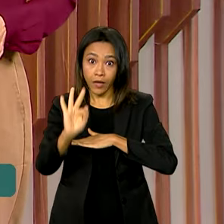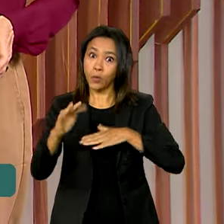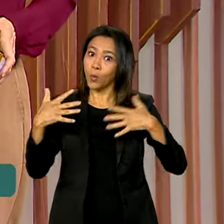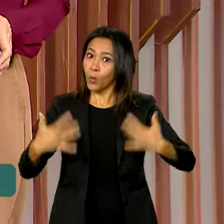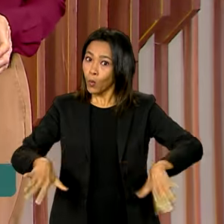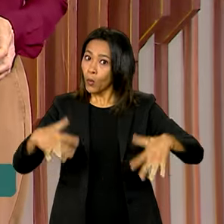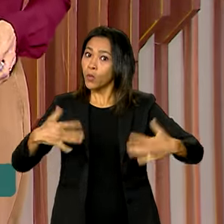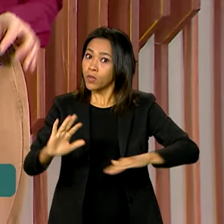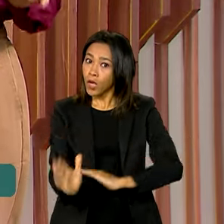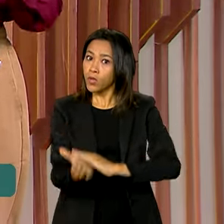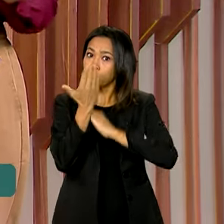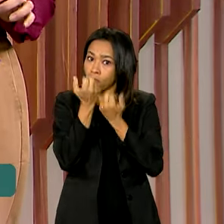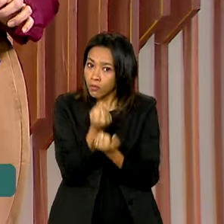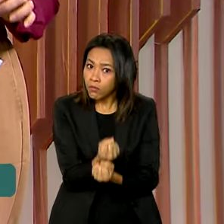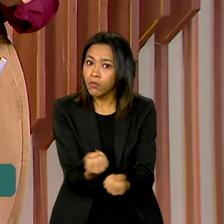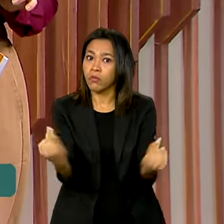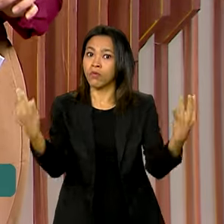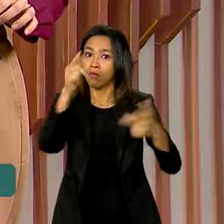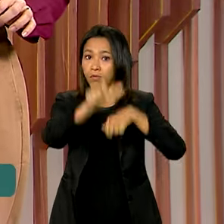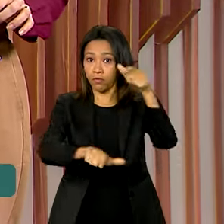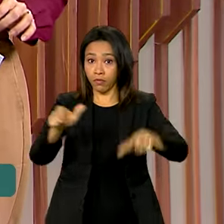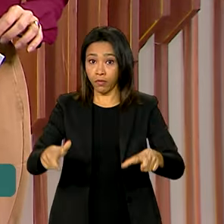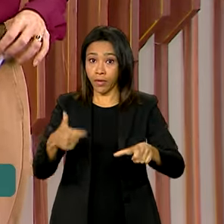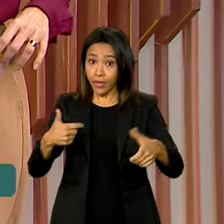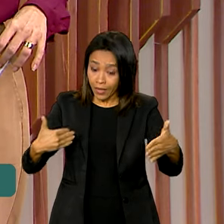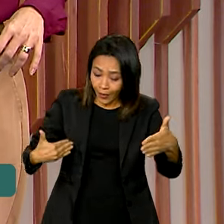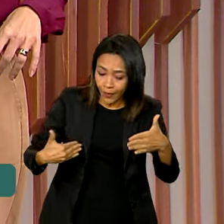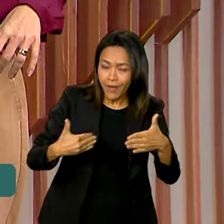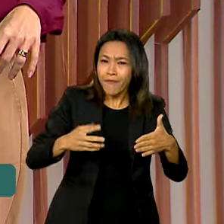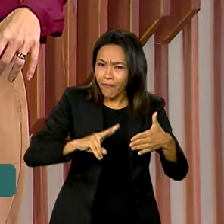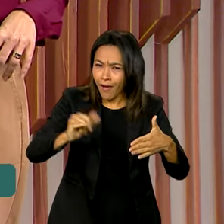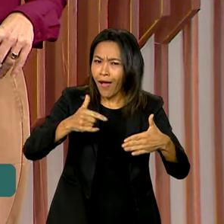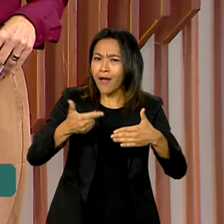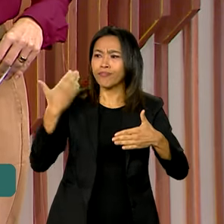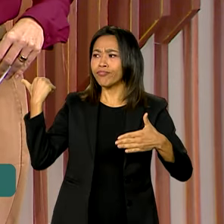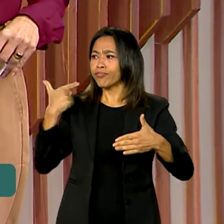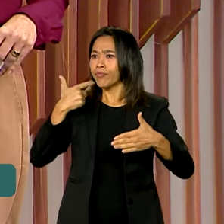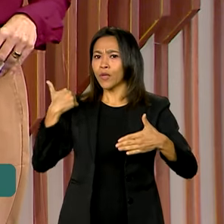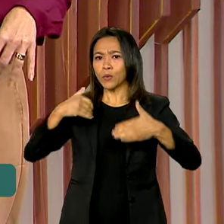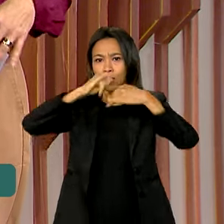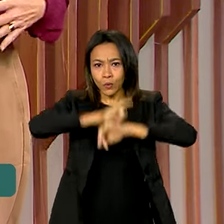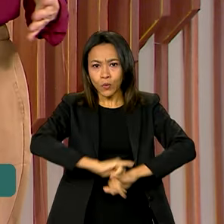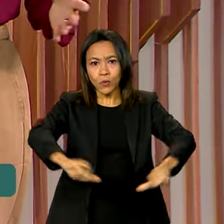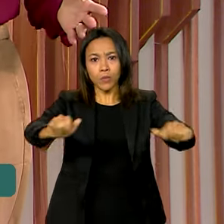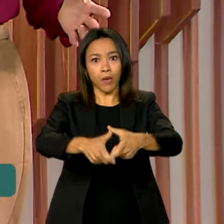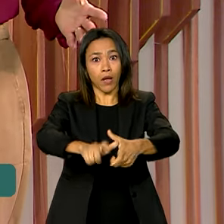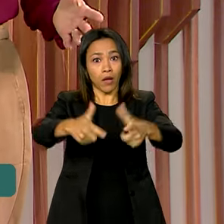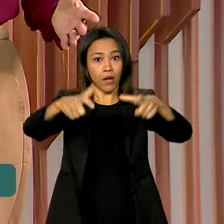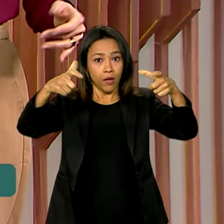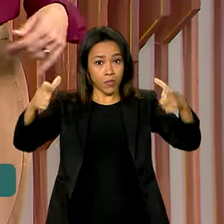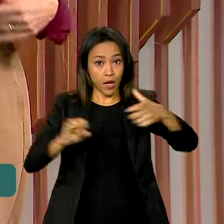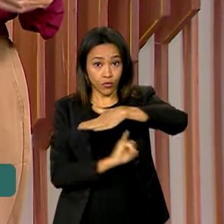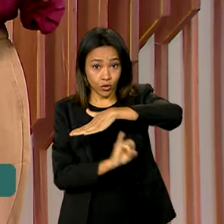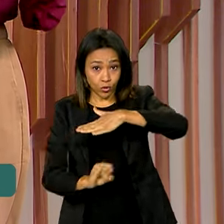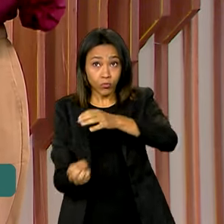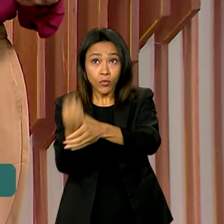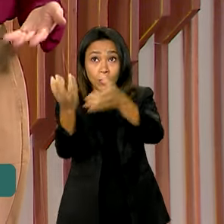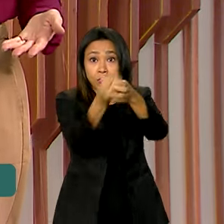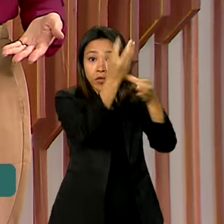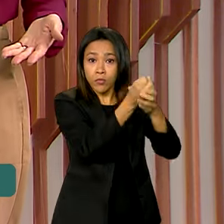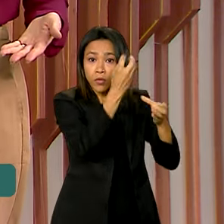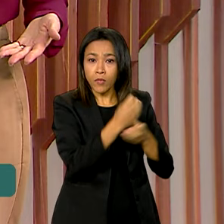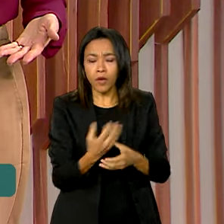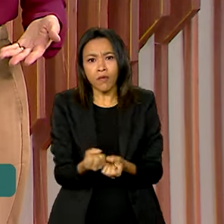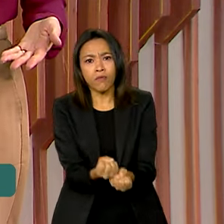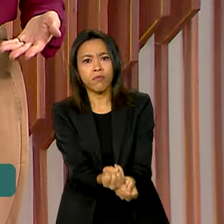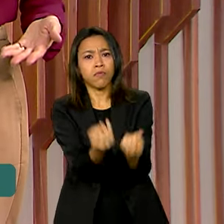na vida de muita gente. E em breve, graças ao plano de expansão anunciado pelo presidente Lula, muitos outros estudantes também devem ter